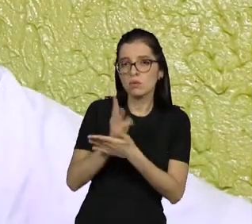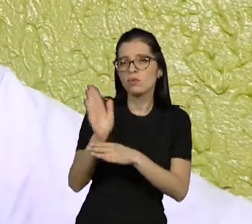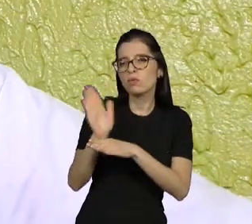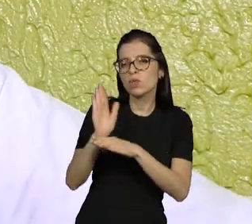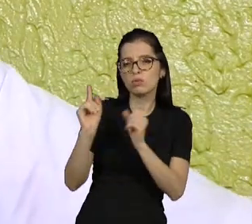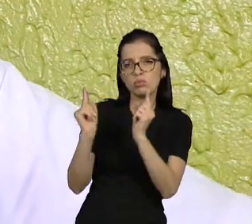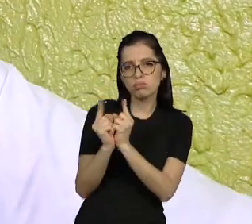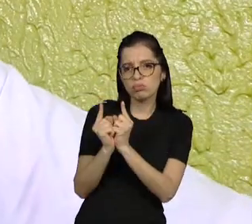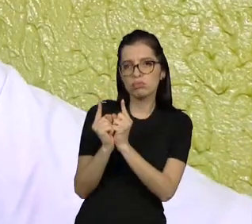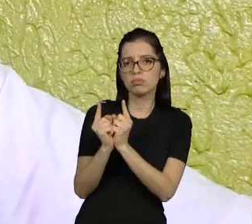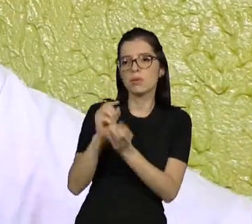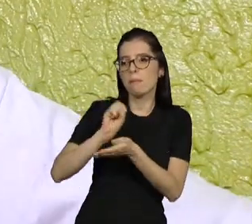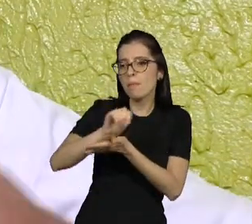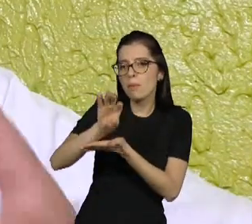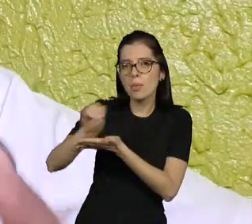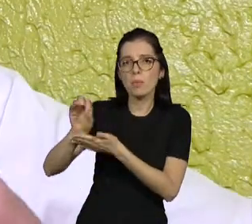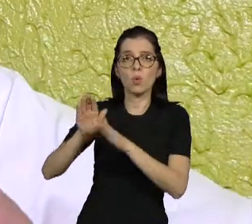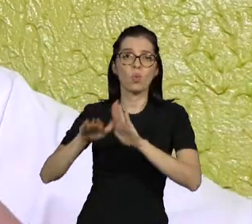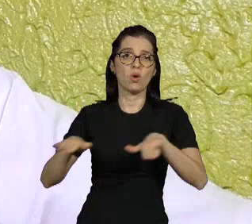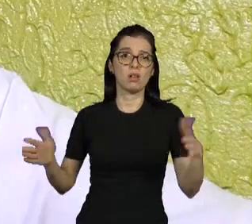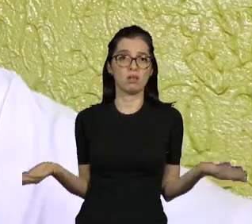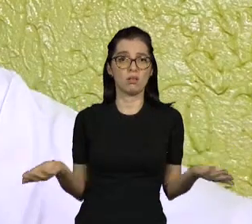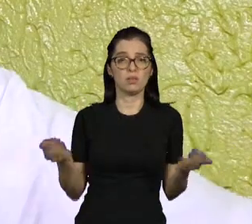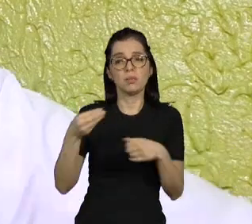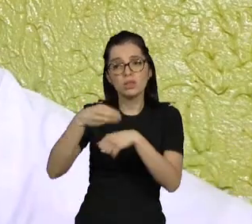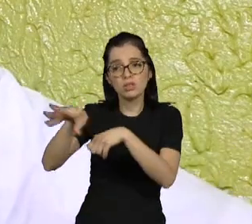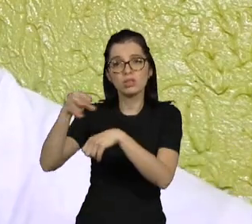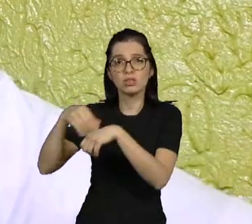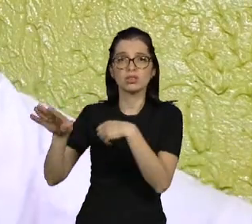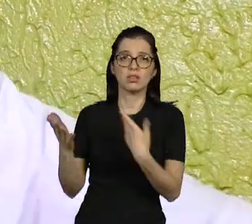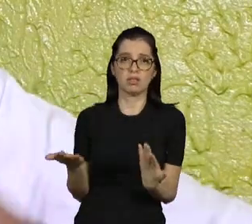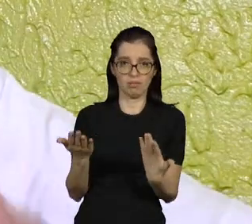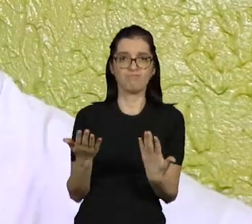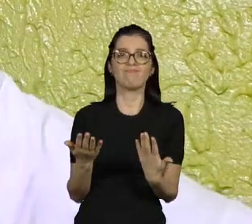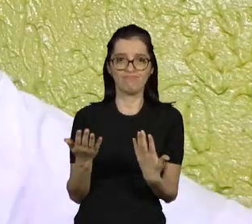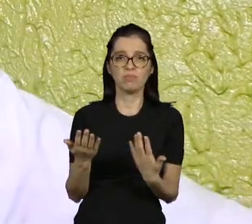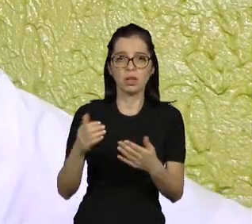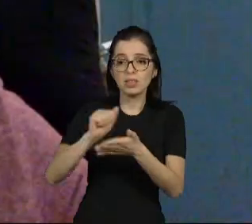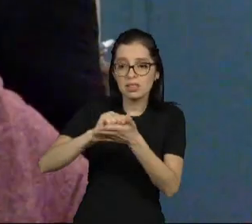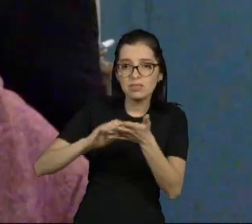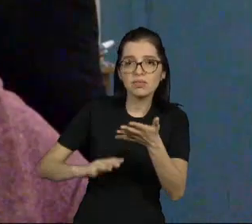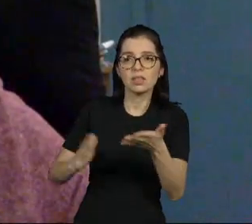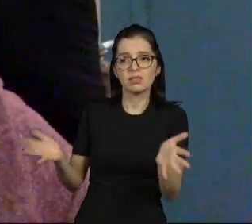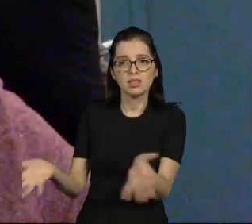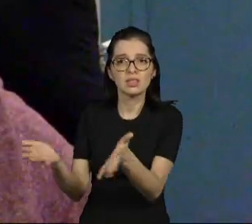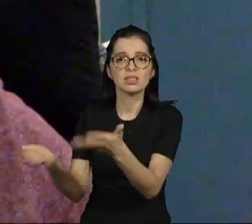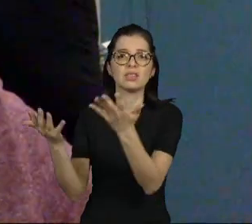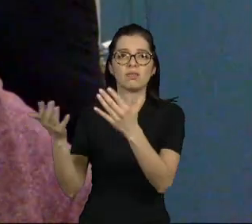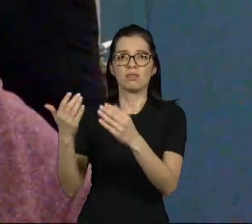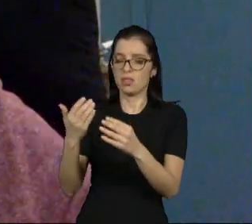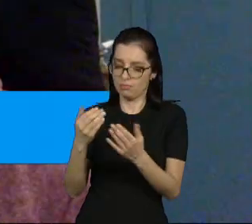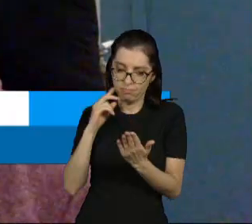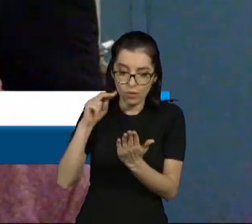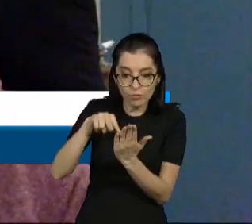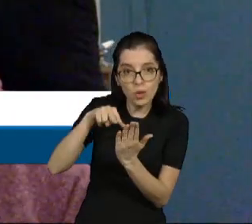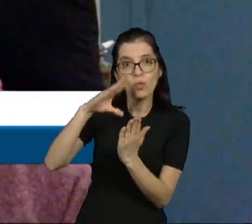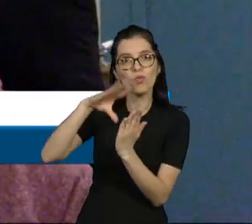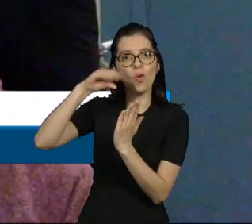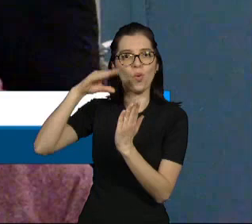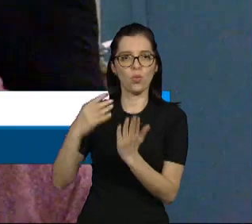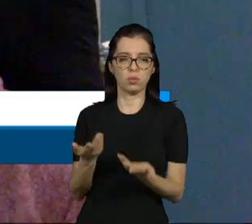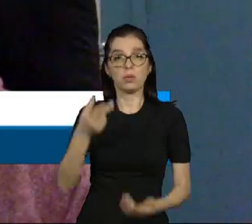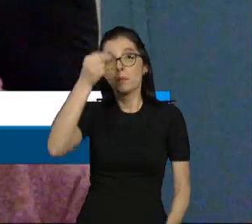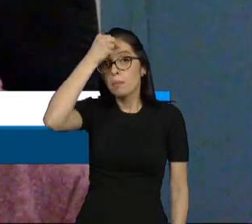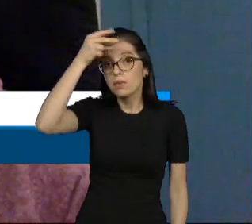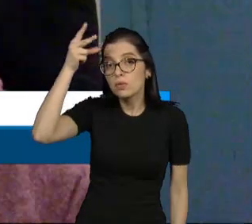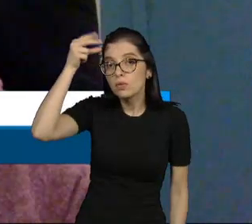pequenos. E os alunos postam as atividades feitas através das fotos. Os prefeitos, os novos secretários de